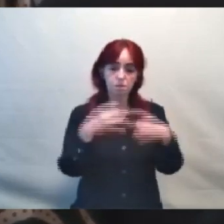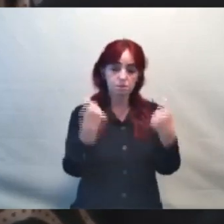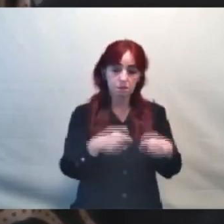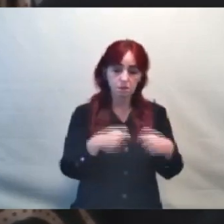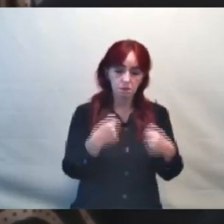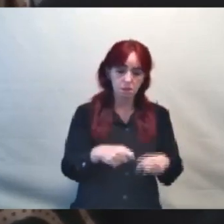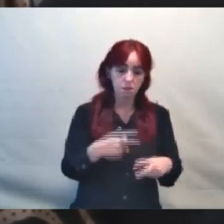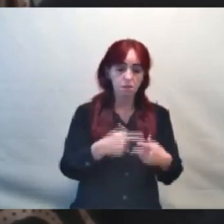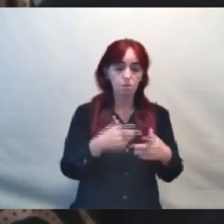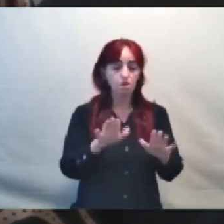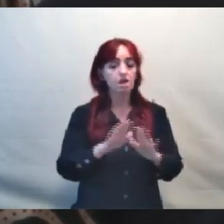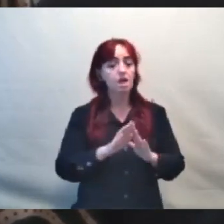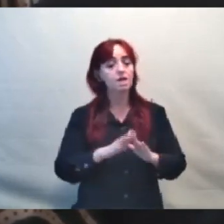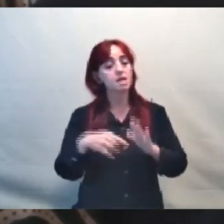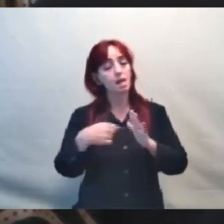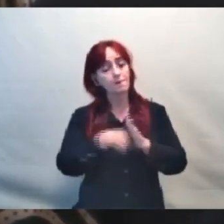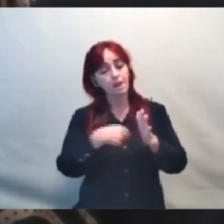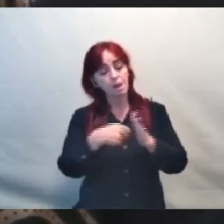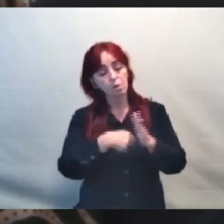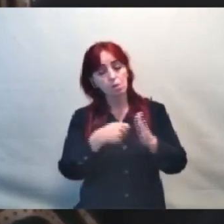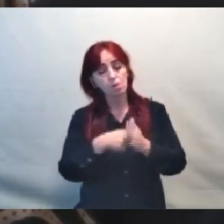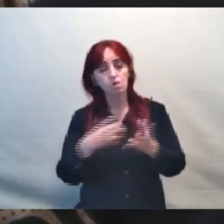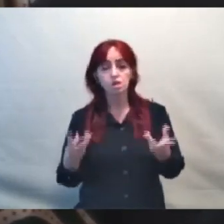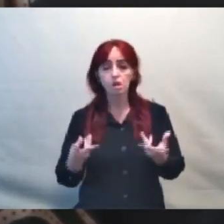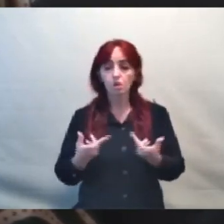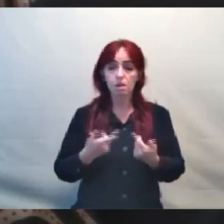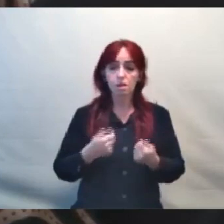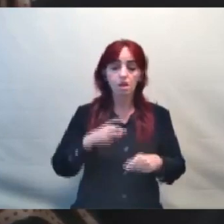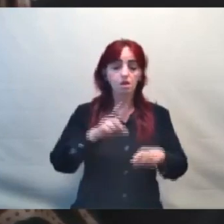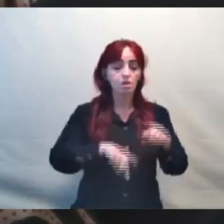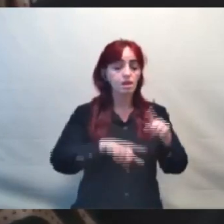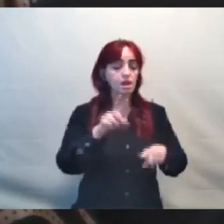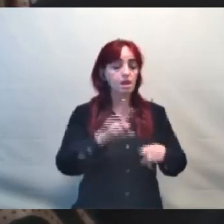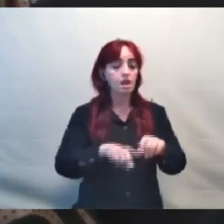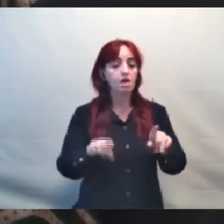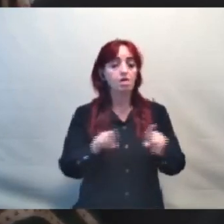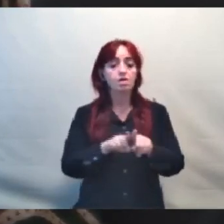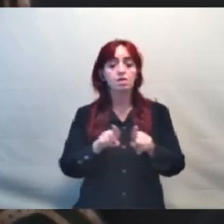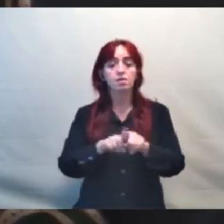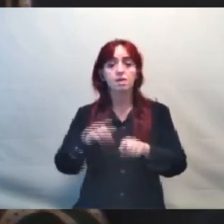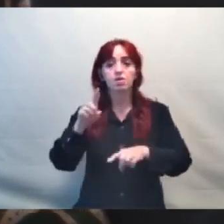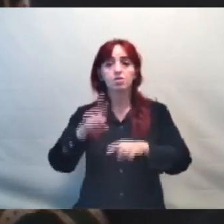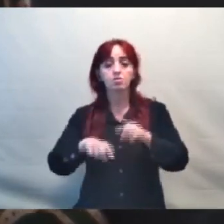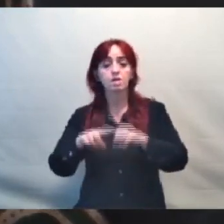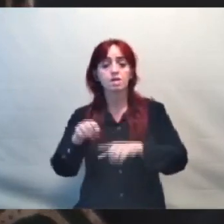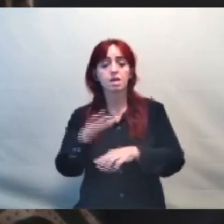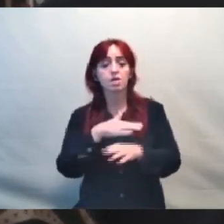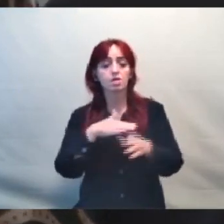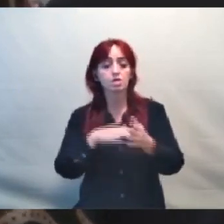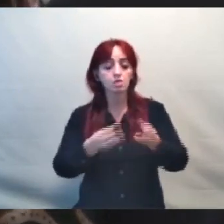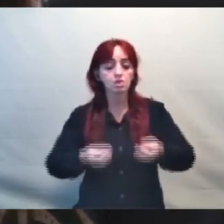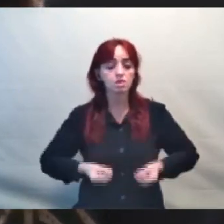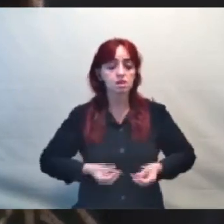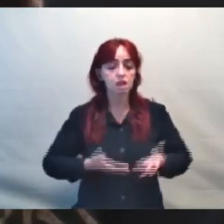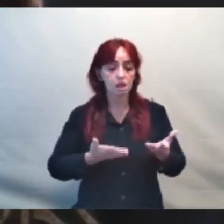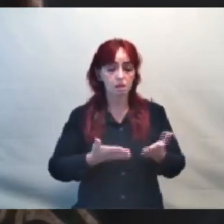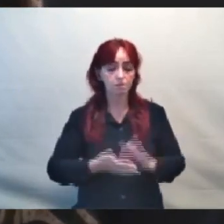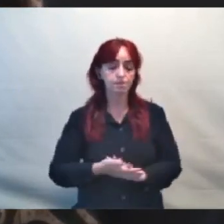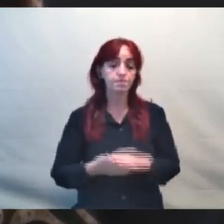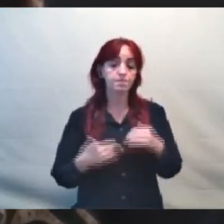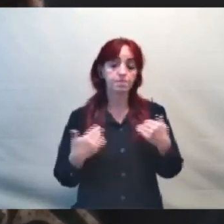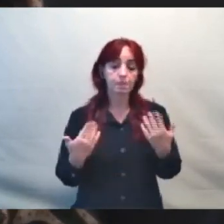gente a questão tanto da qualidade do material, também quanto dos materiais, que eles todos sejam entregues, né? E aí, quando a gente olha